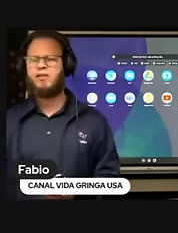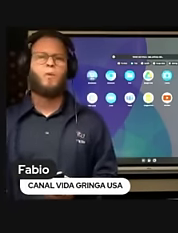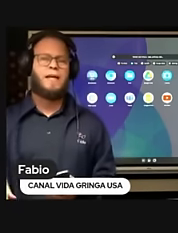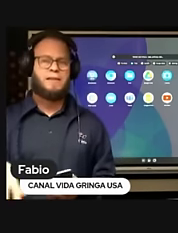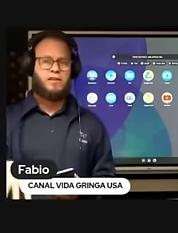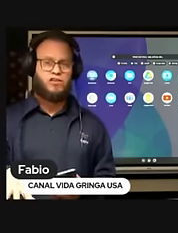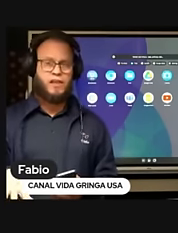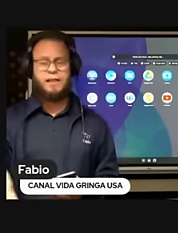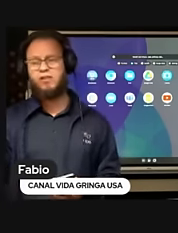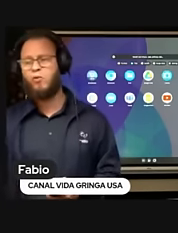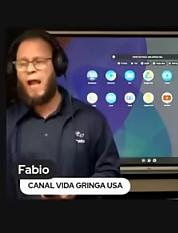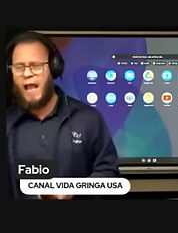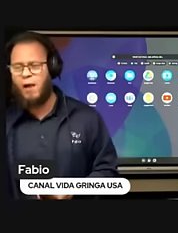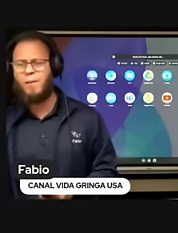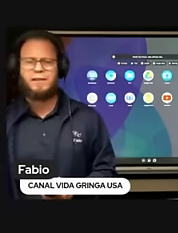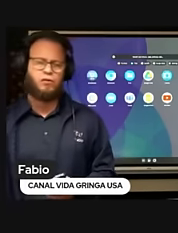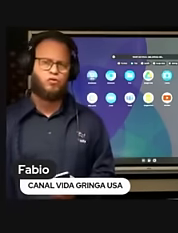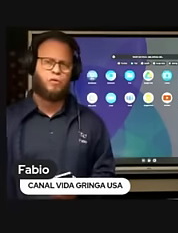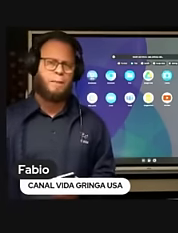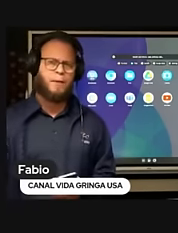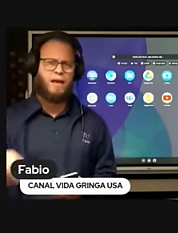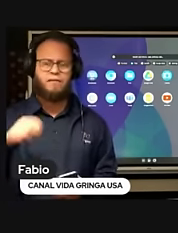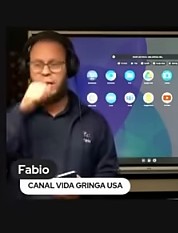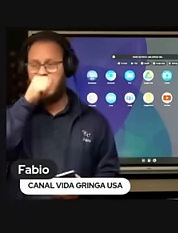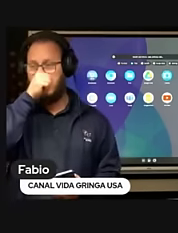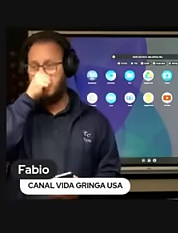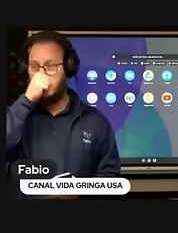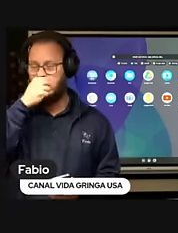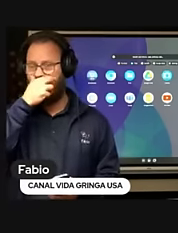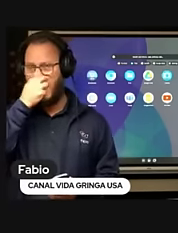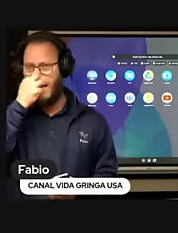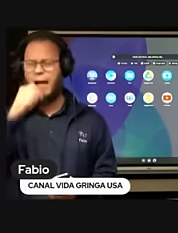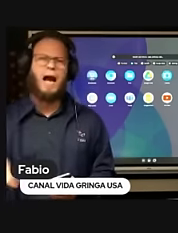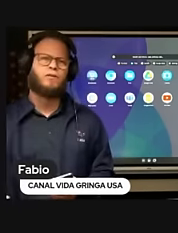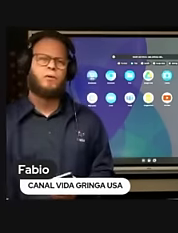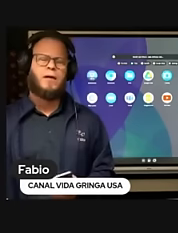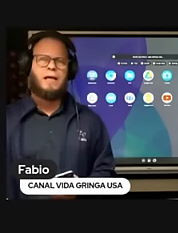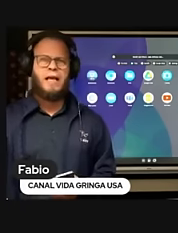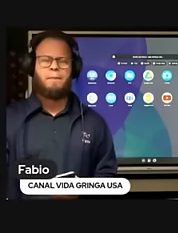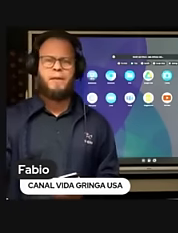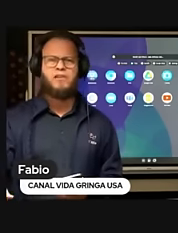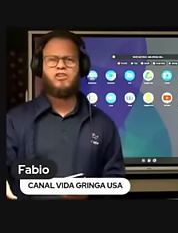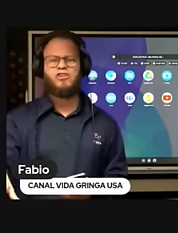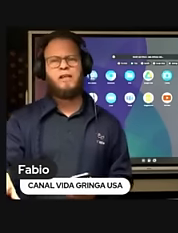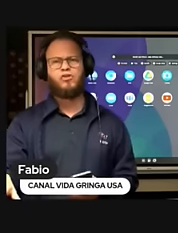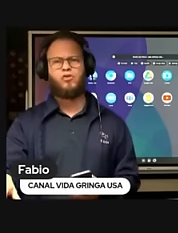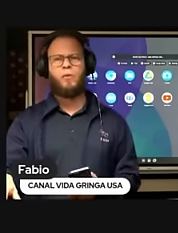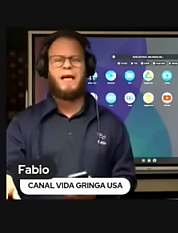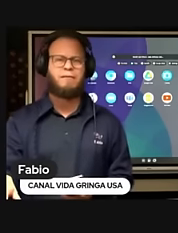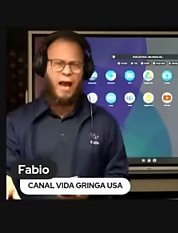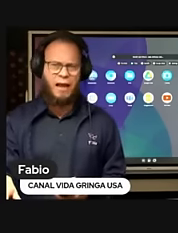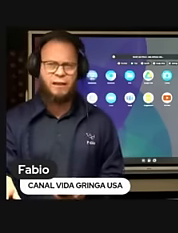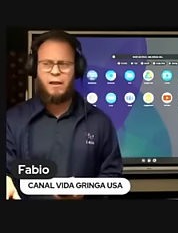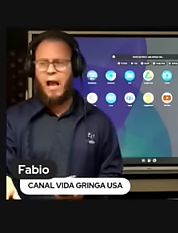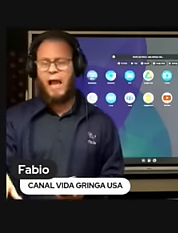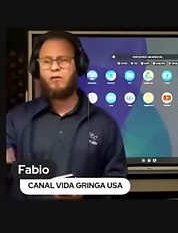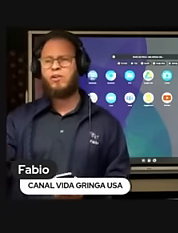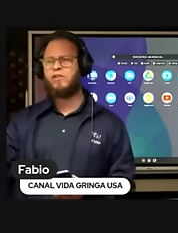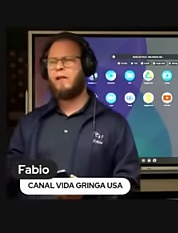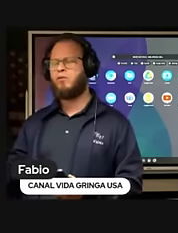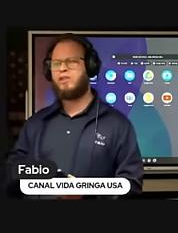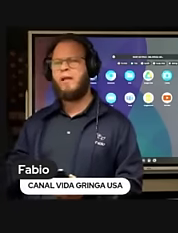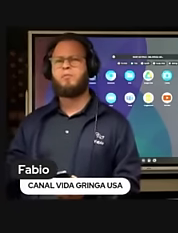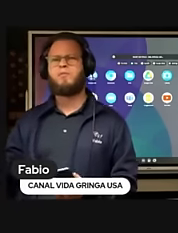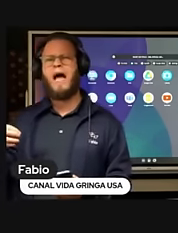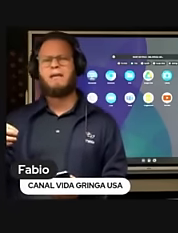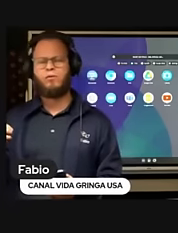mídia começa a dizer que isso é uma censura prévia, que isso é errado, que a mídia está sobre ataque. Aí nós